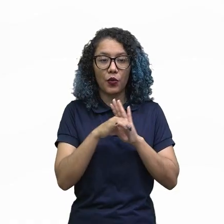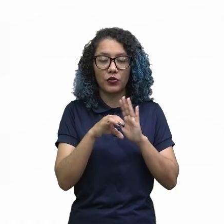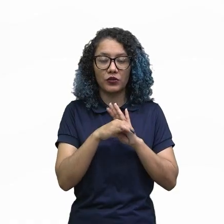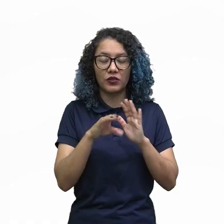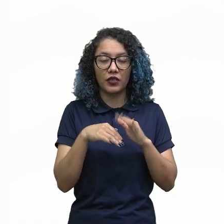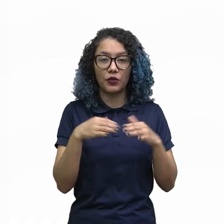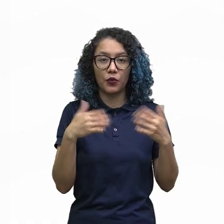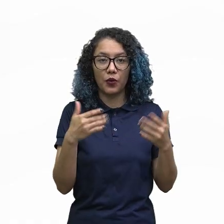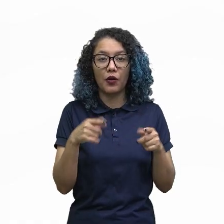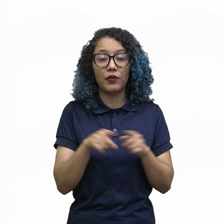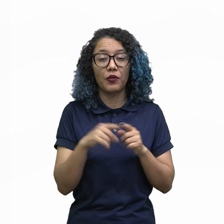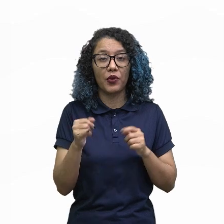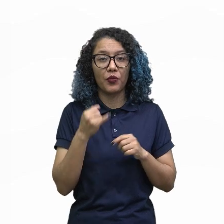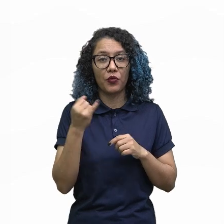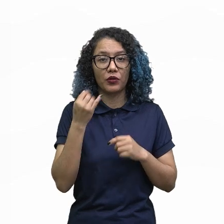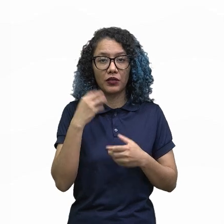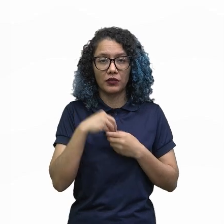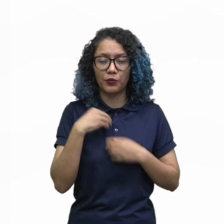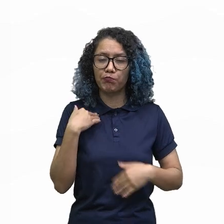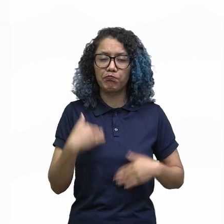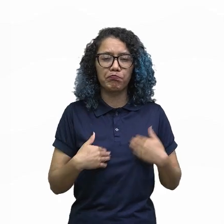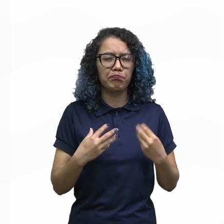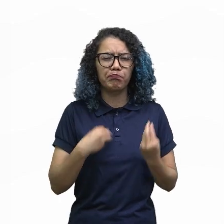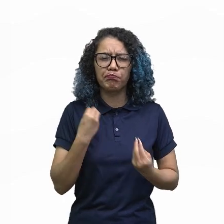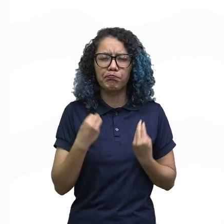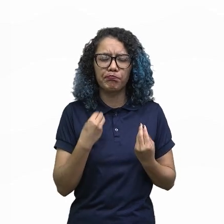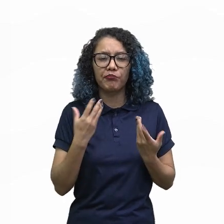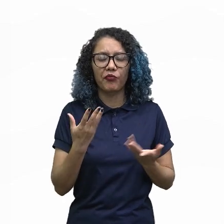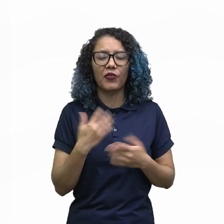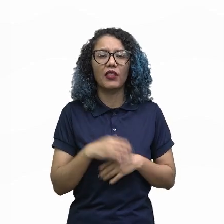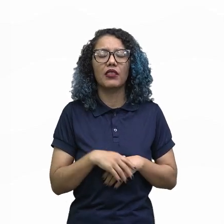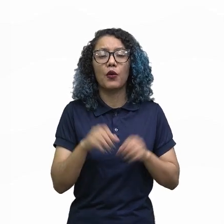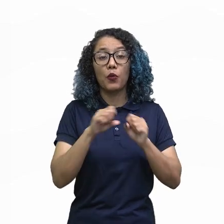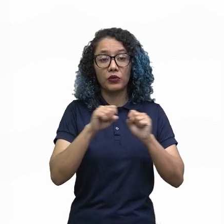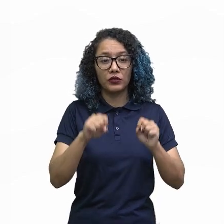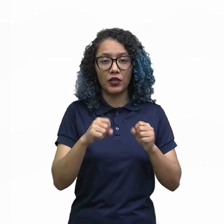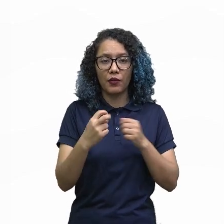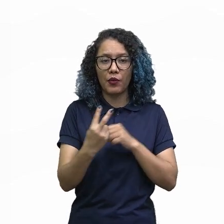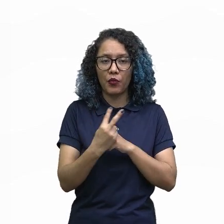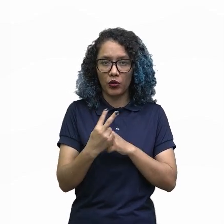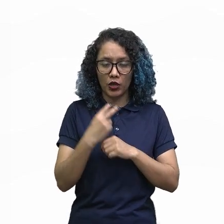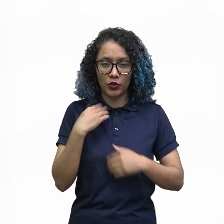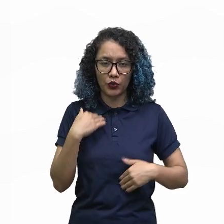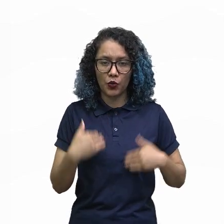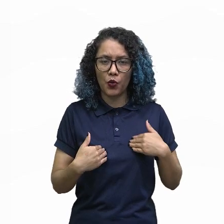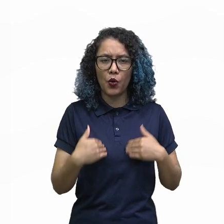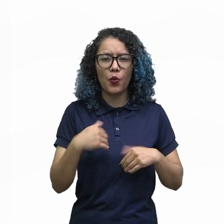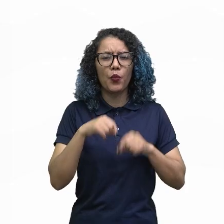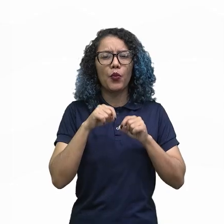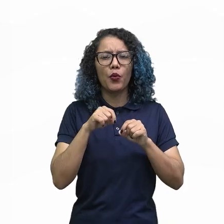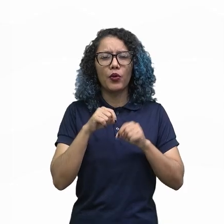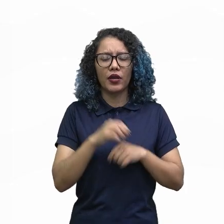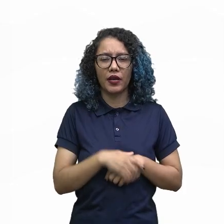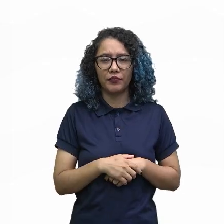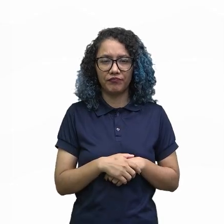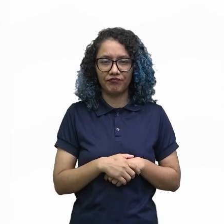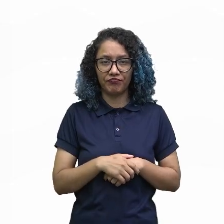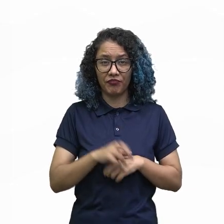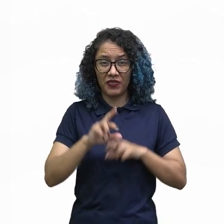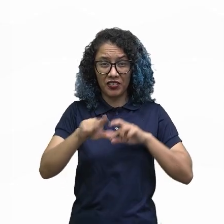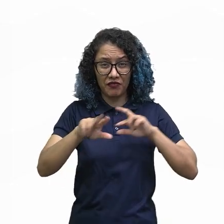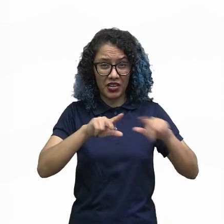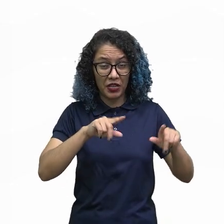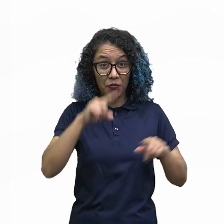imunológico e a importância dele no nosso corpo. Né? Então, esse sistema, ele protege o nosso corpo de diferentes